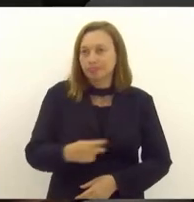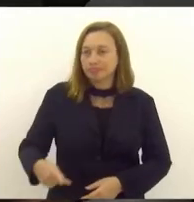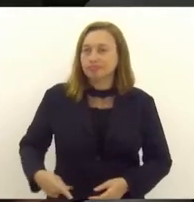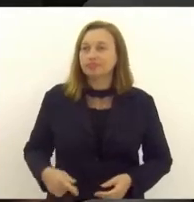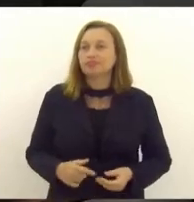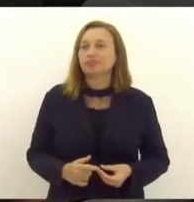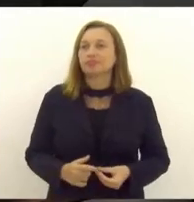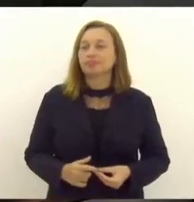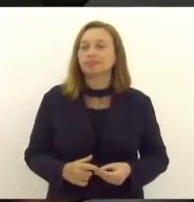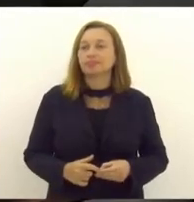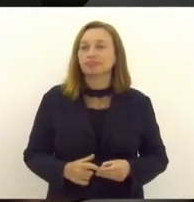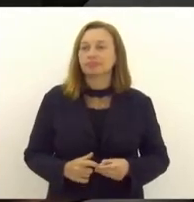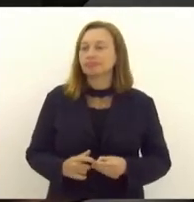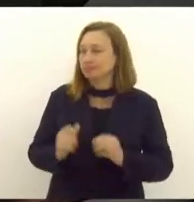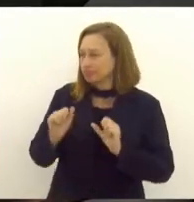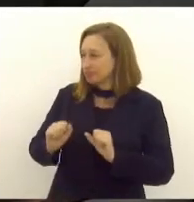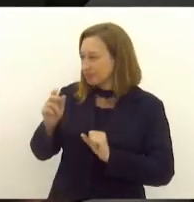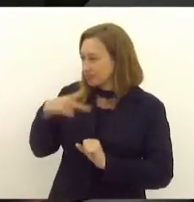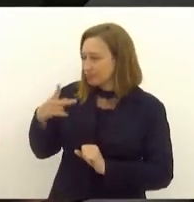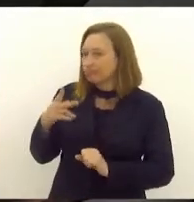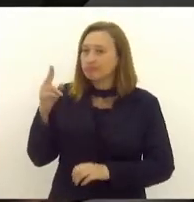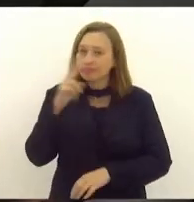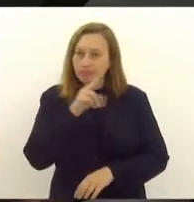pode falar rapidamente